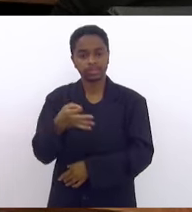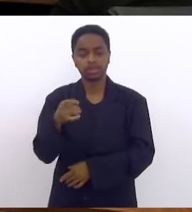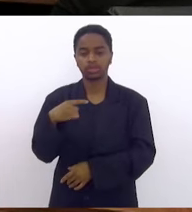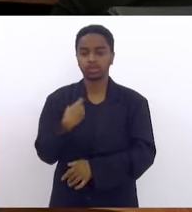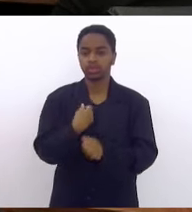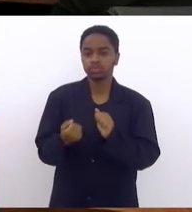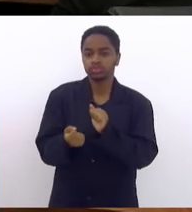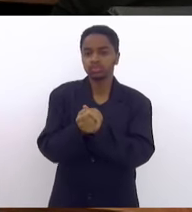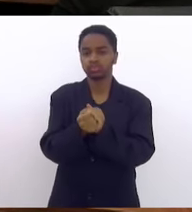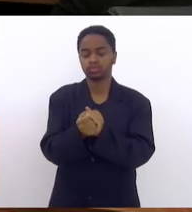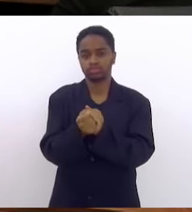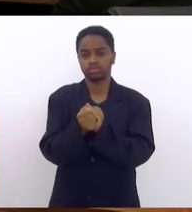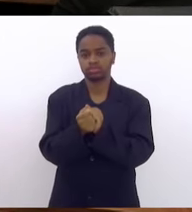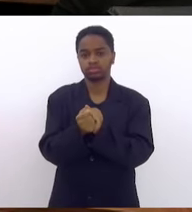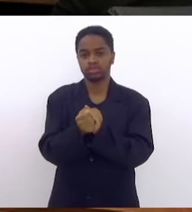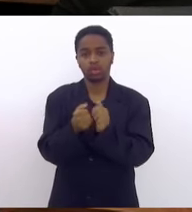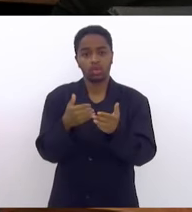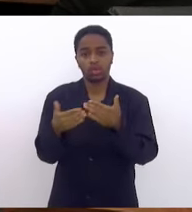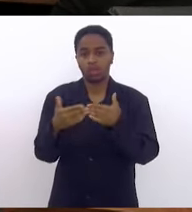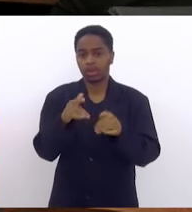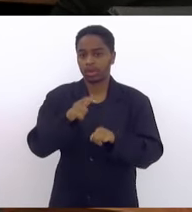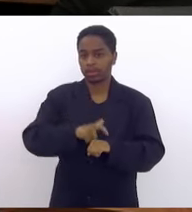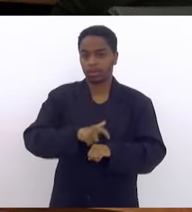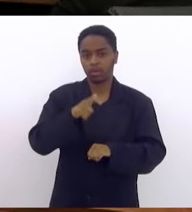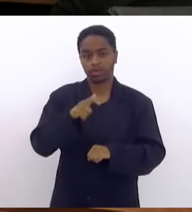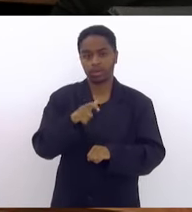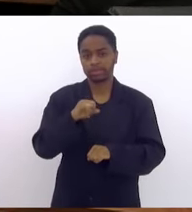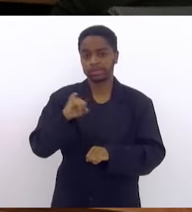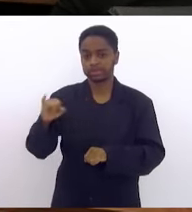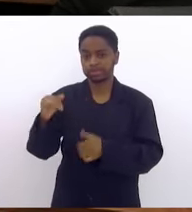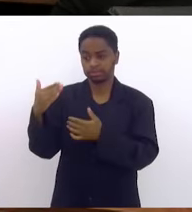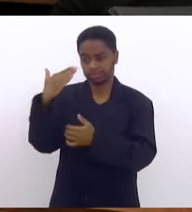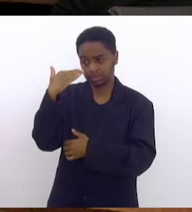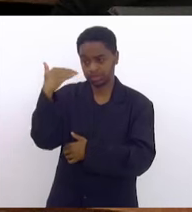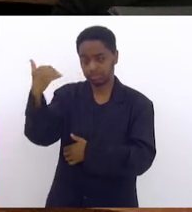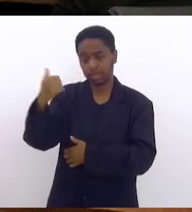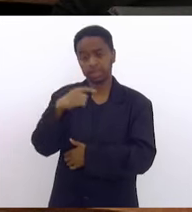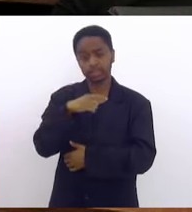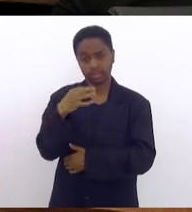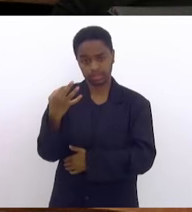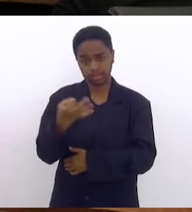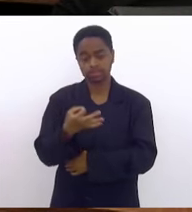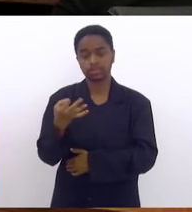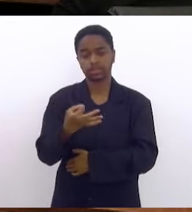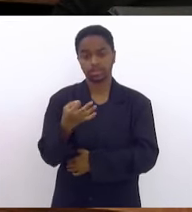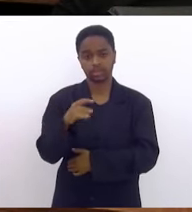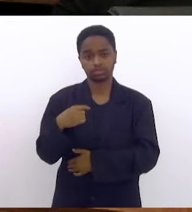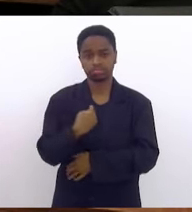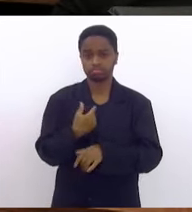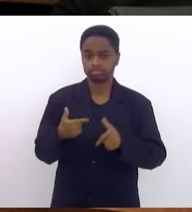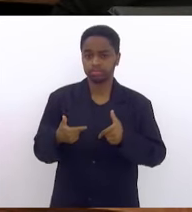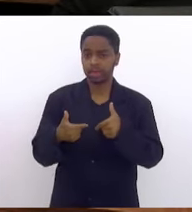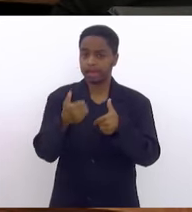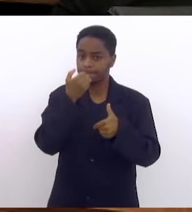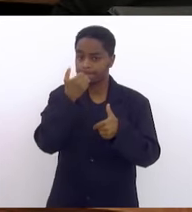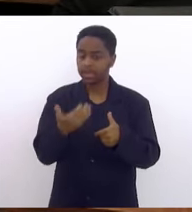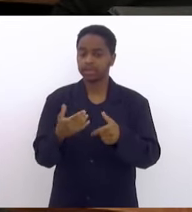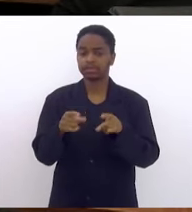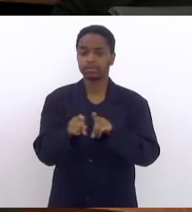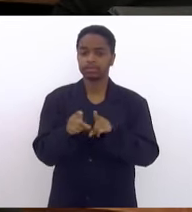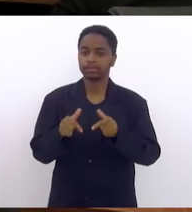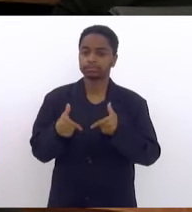em qualquer que seja a situação a qual você me colocar. Eu tenho certeza que é para fazer o bem e para fazer o